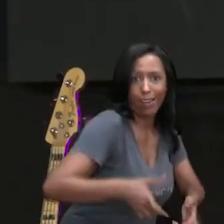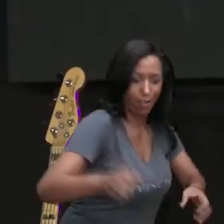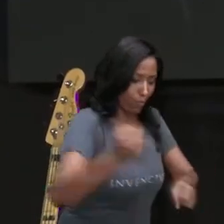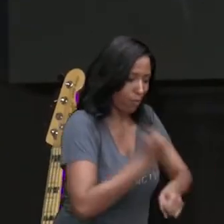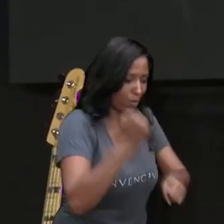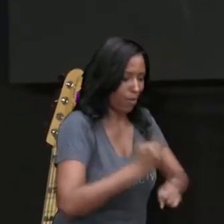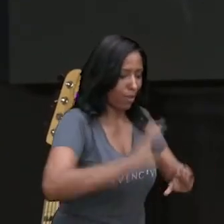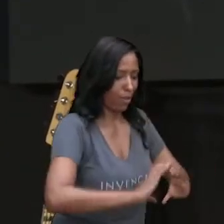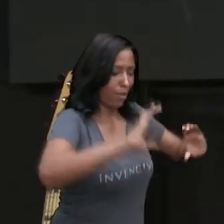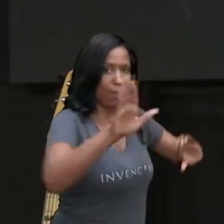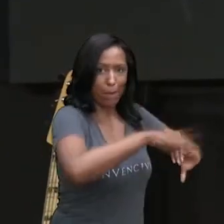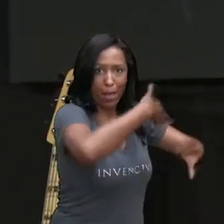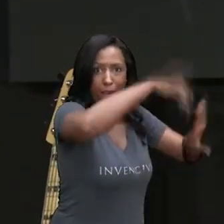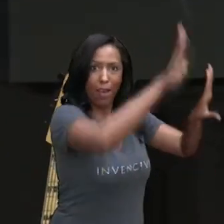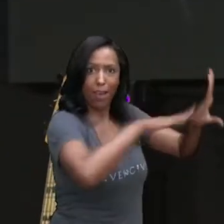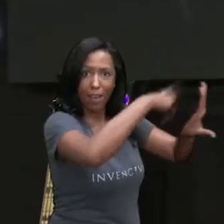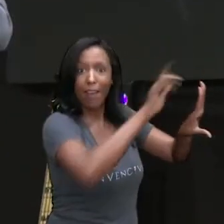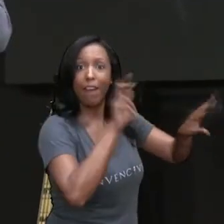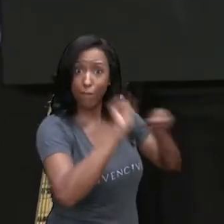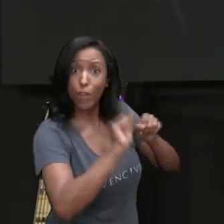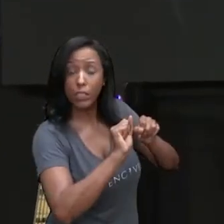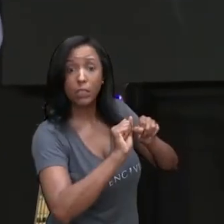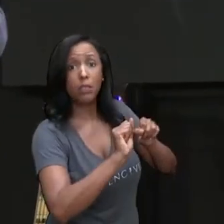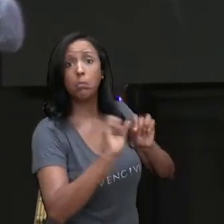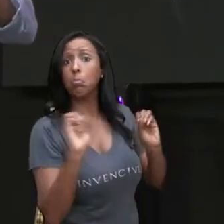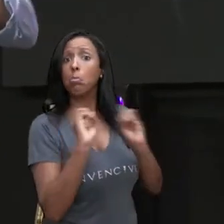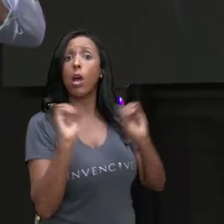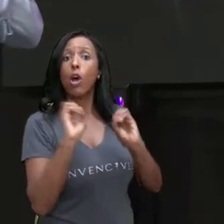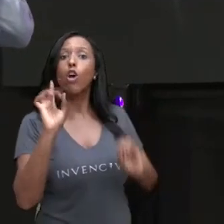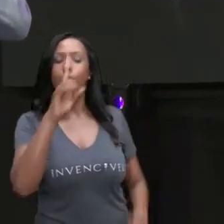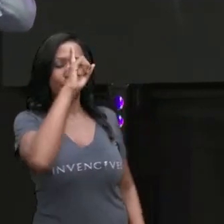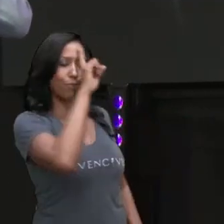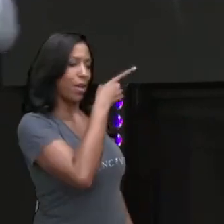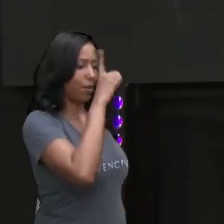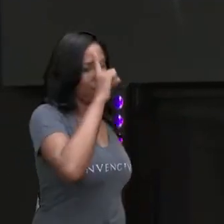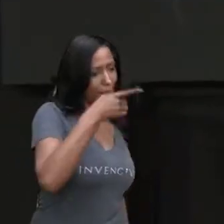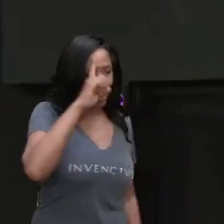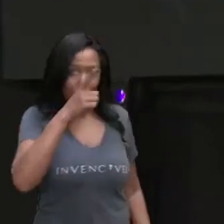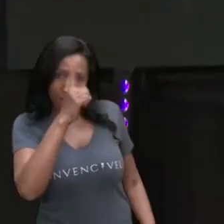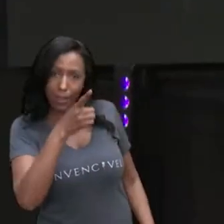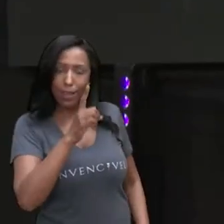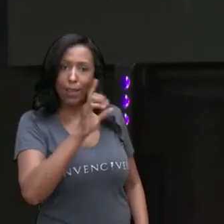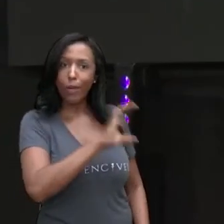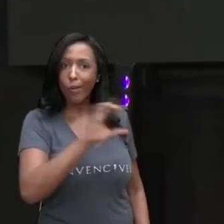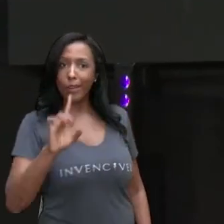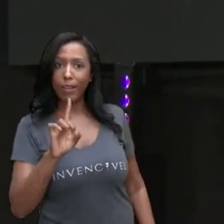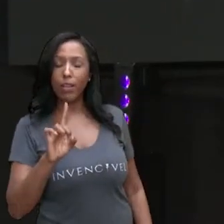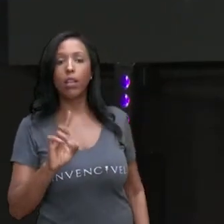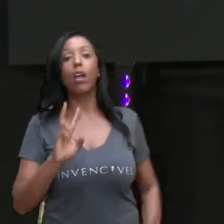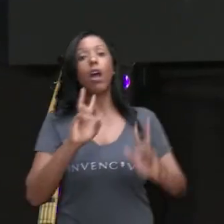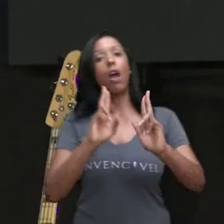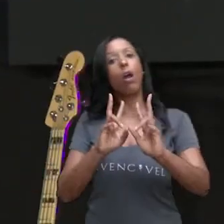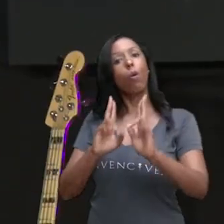pensamentos diferentes, níveis culturais diferentes, ambientes de trabalho diferentes, escreveram sobre os mesmos assuntos,